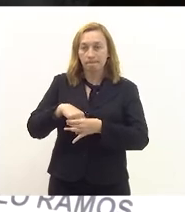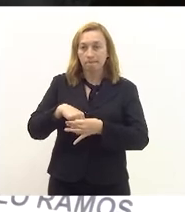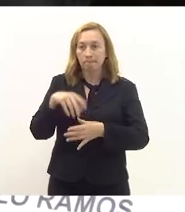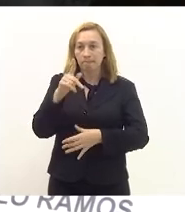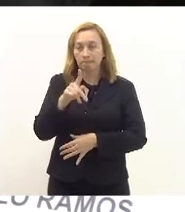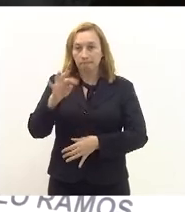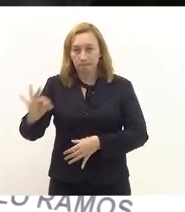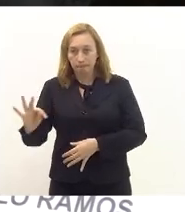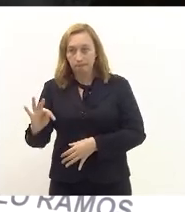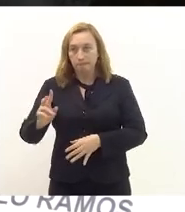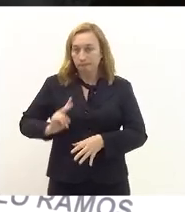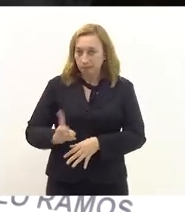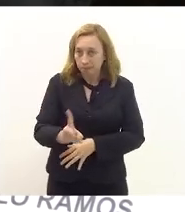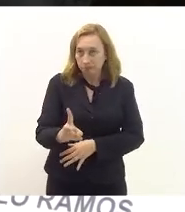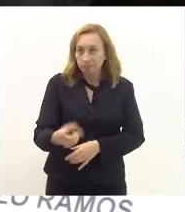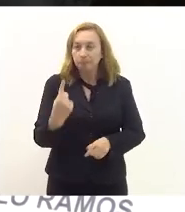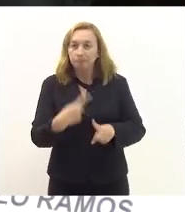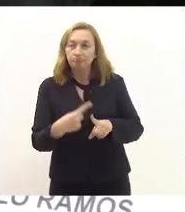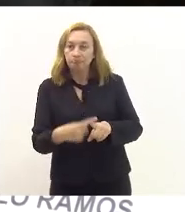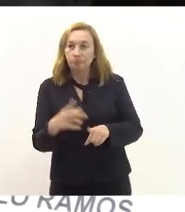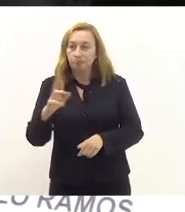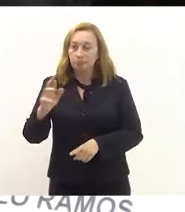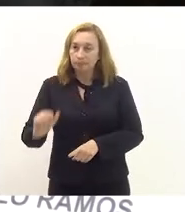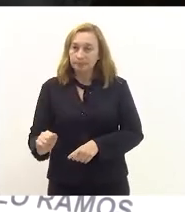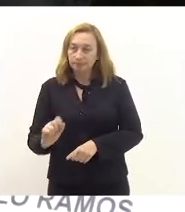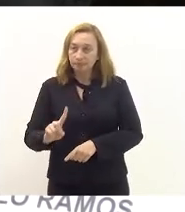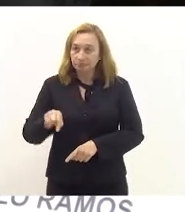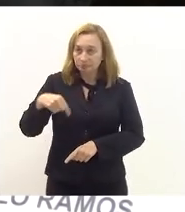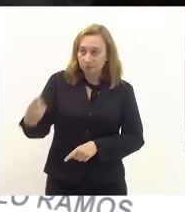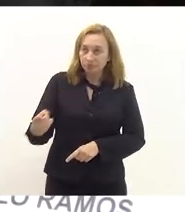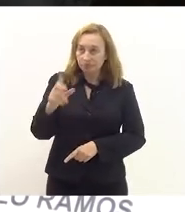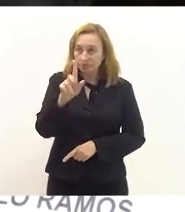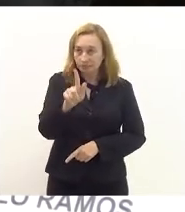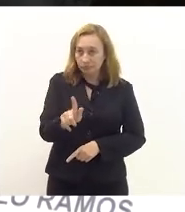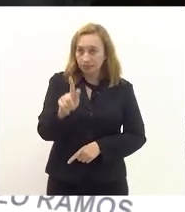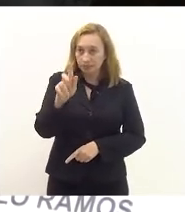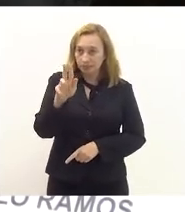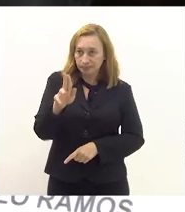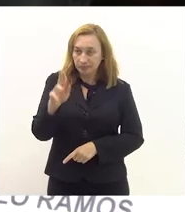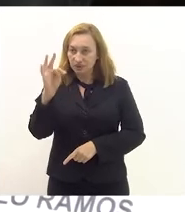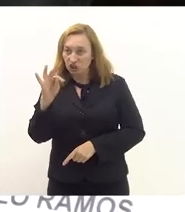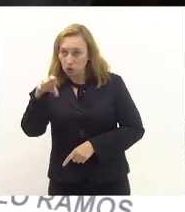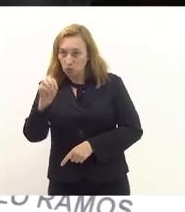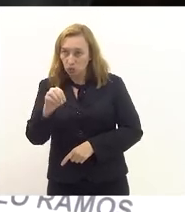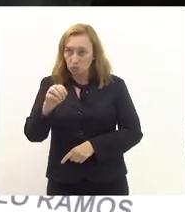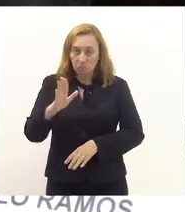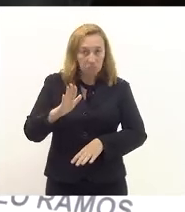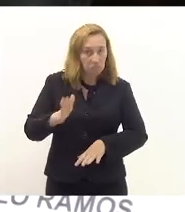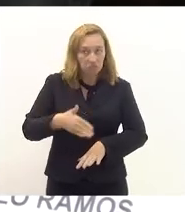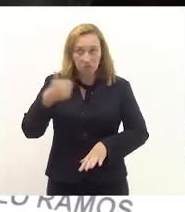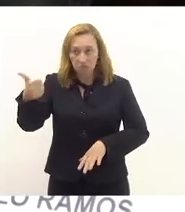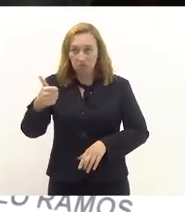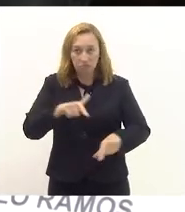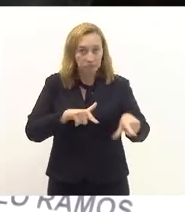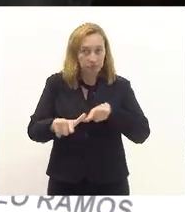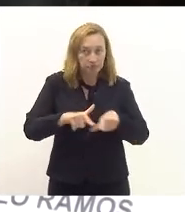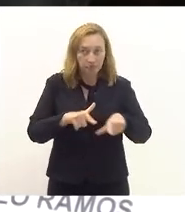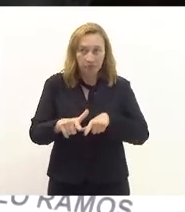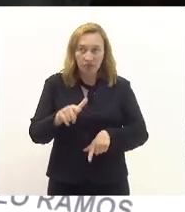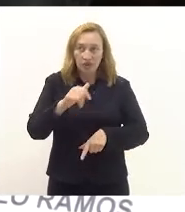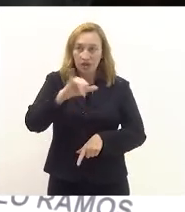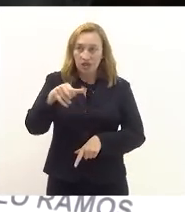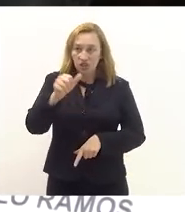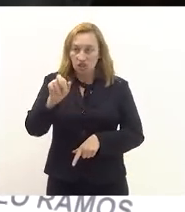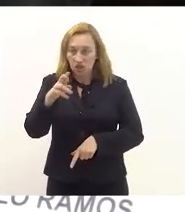sempre. Porque o Brizola foi, depois do Getúlio, o maior trabalhista que existiu. O Jango teve um